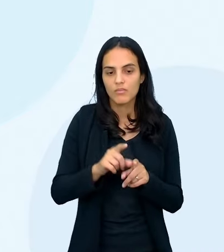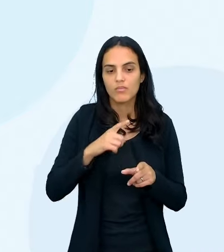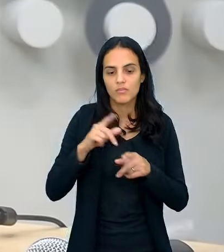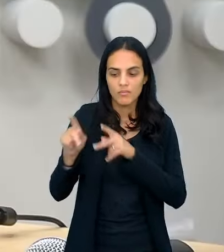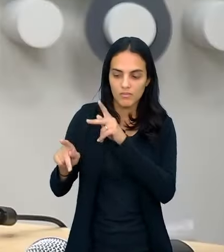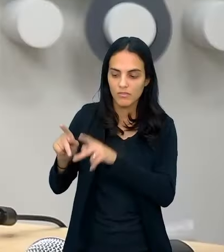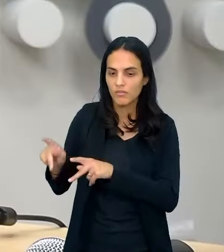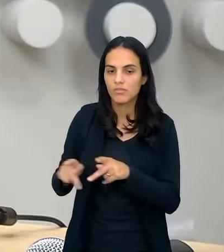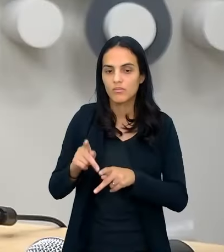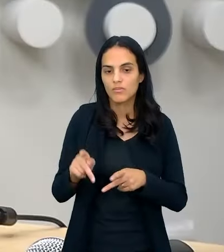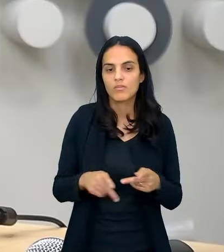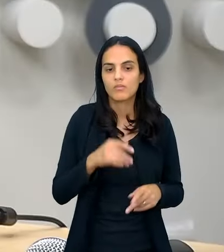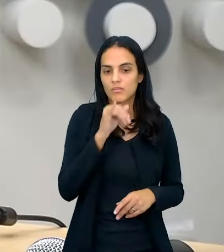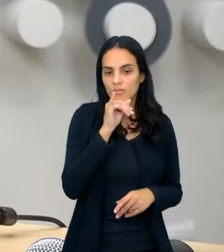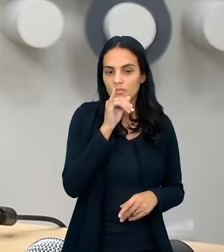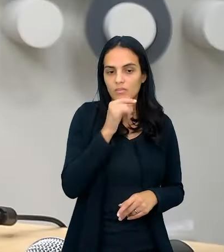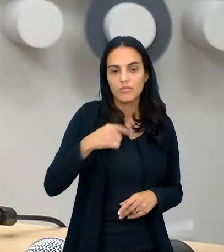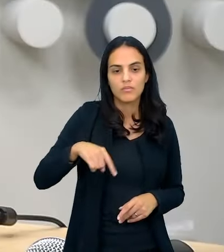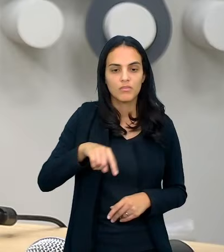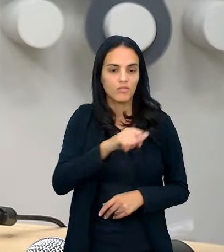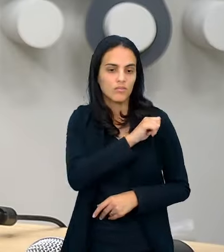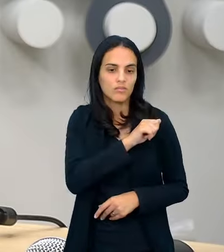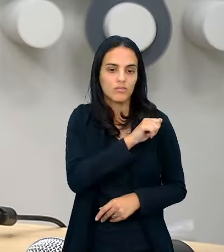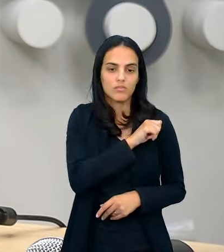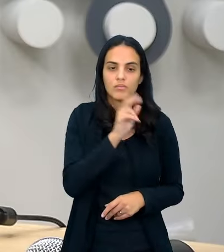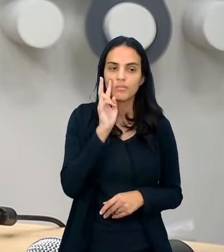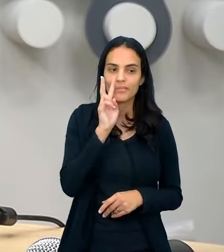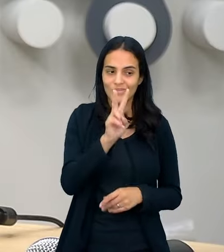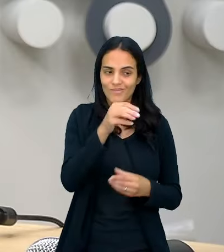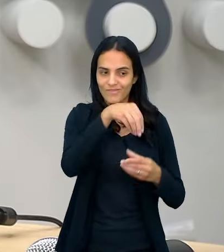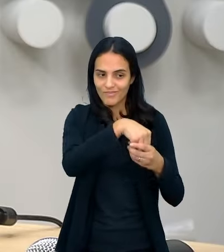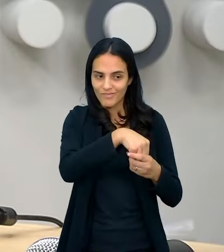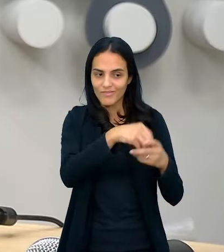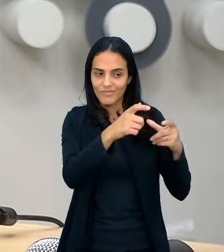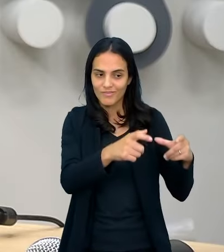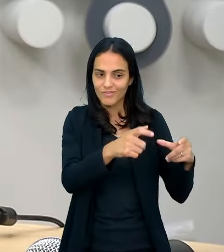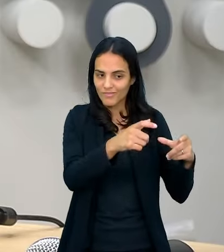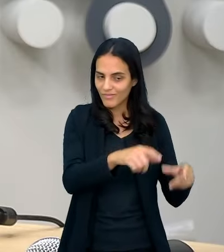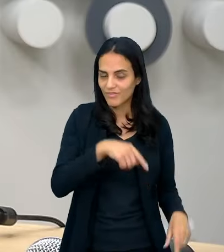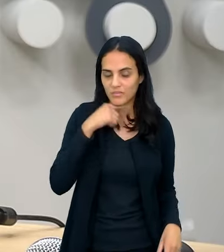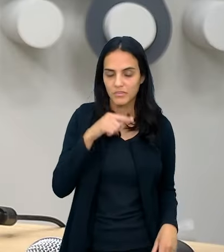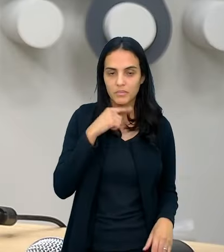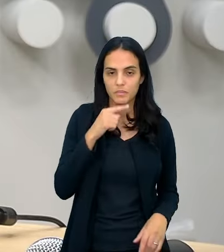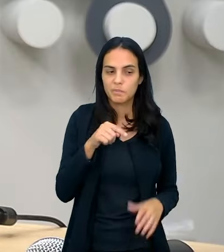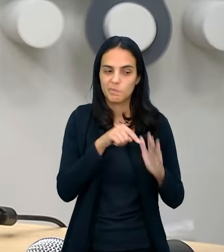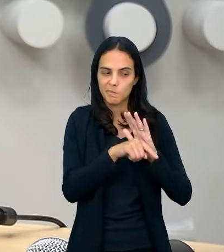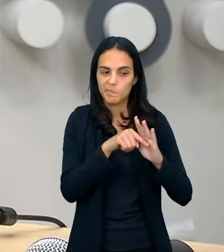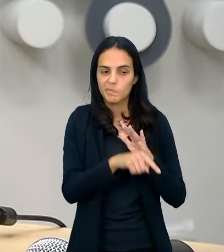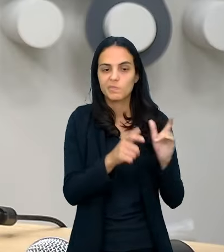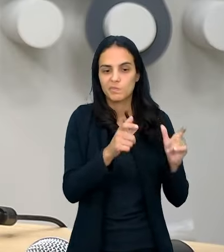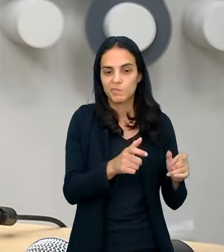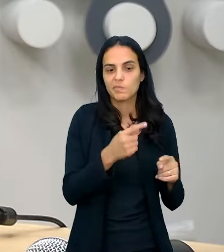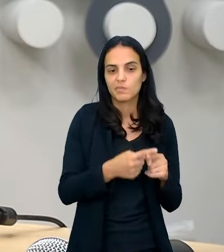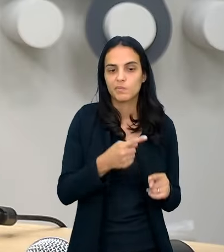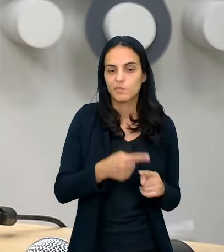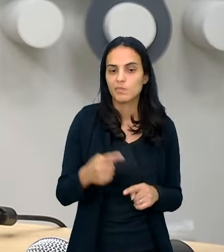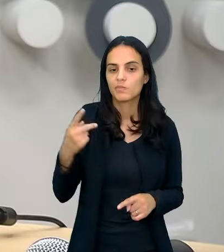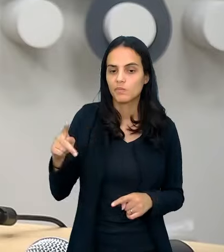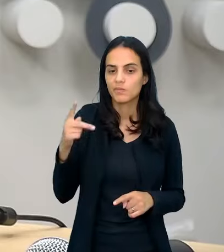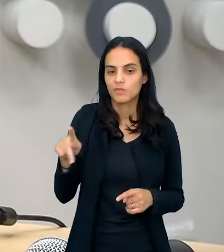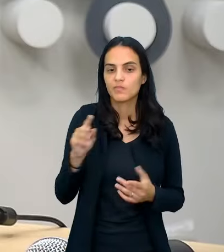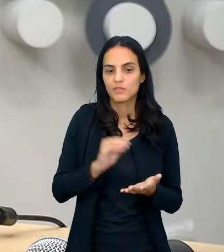população. Então, muitas vezes, o nosso estudante não se enxerga dentro daquele patrimônio para analisar aquele patrimônio, exatamente por conta da